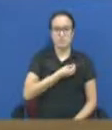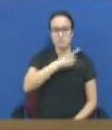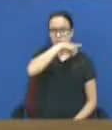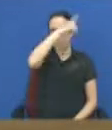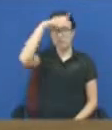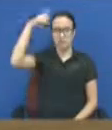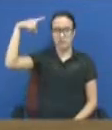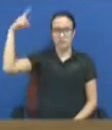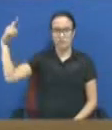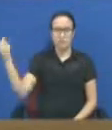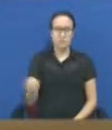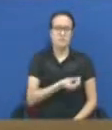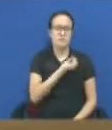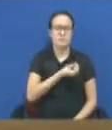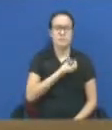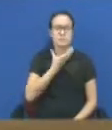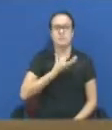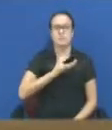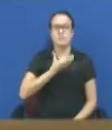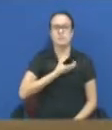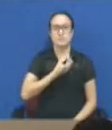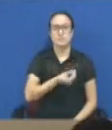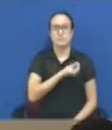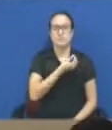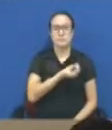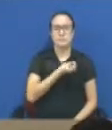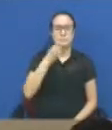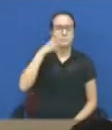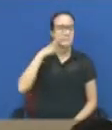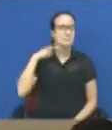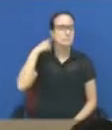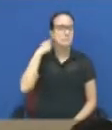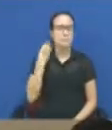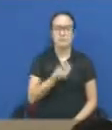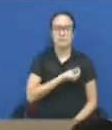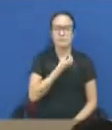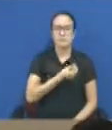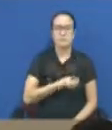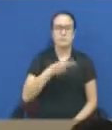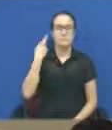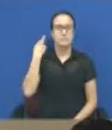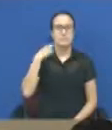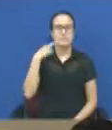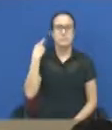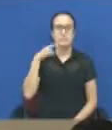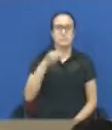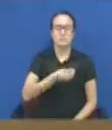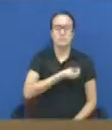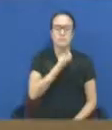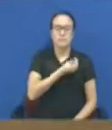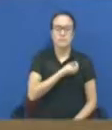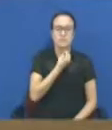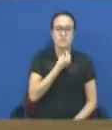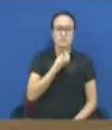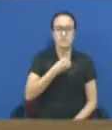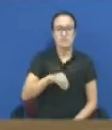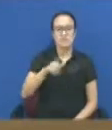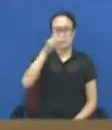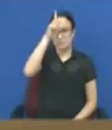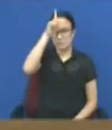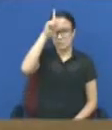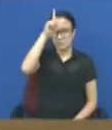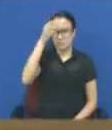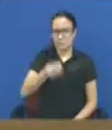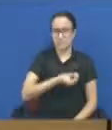Miguel Lombardi. Presente. Newton Santos presente. Ronei Costa Martins. Presente. Sidney Pascotto. Presente.